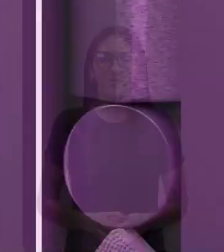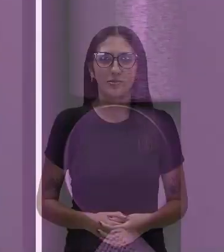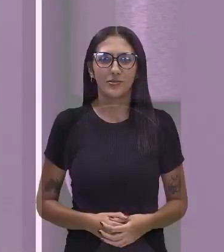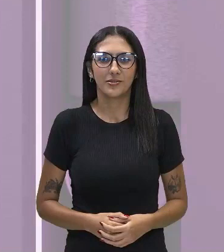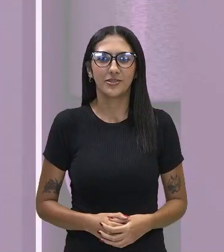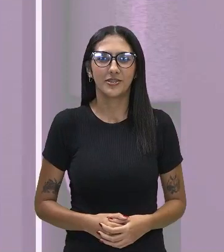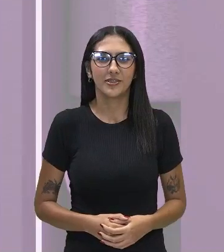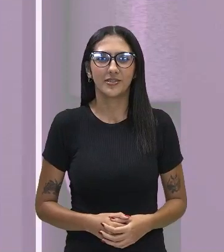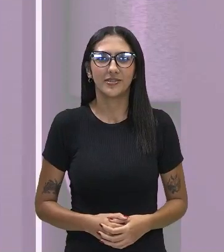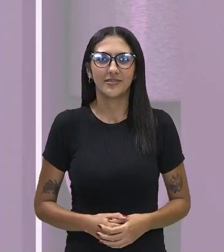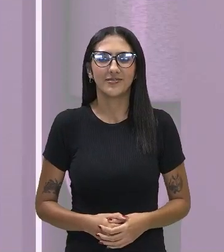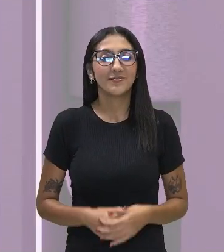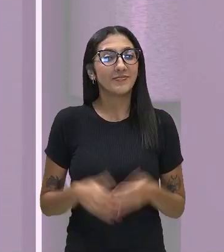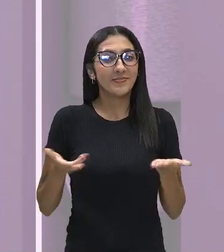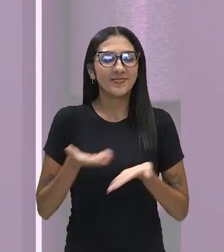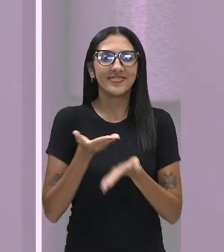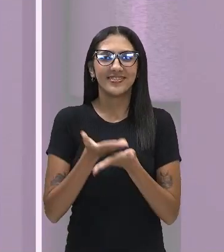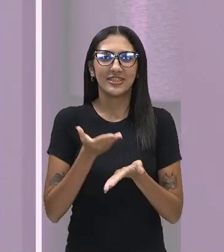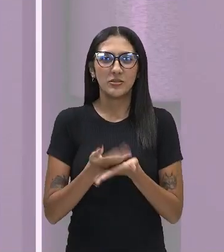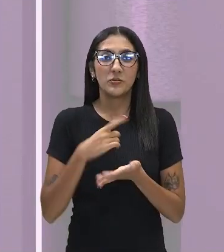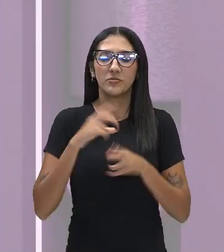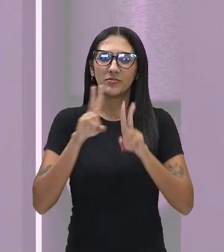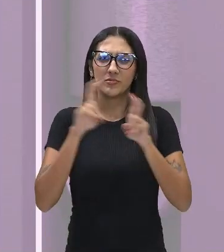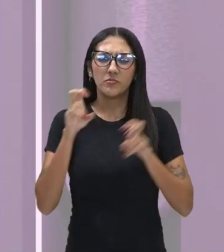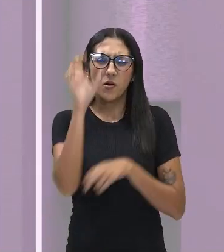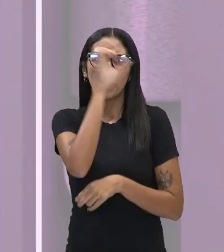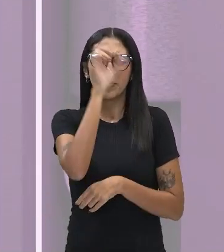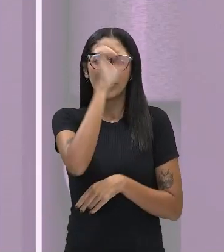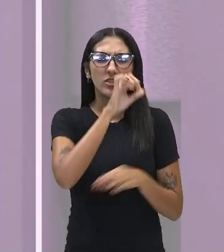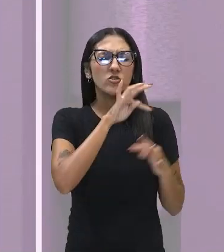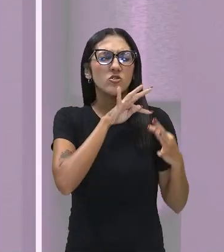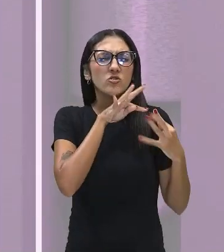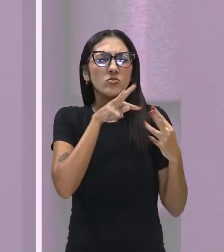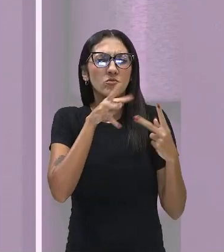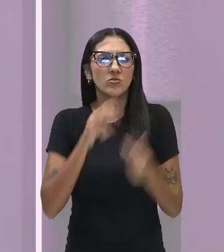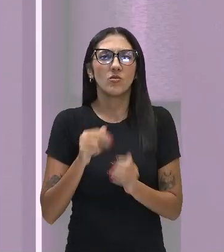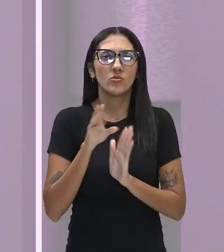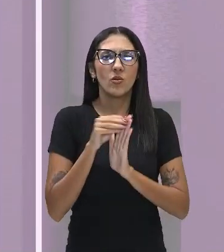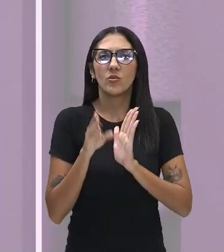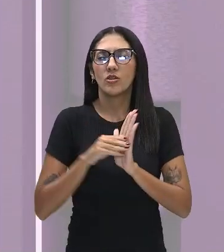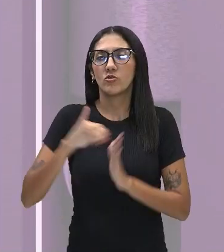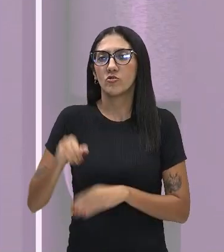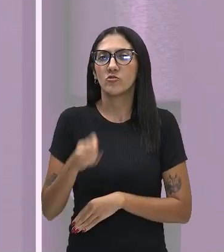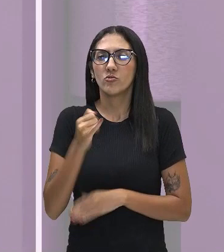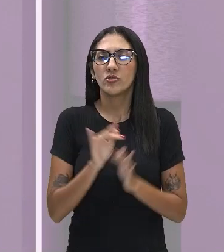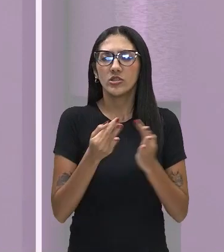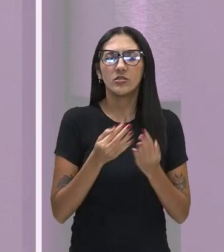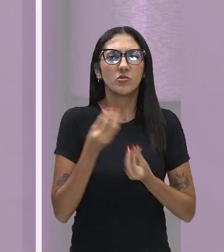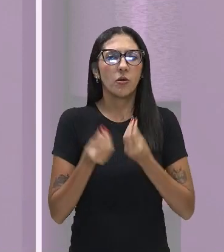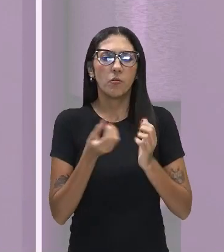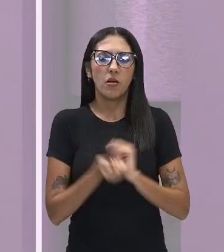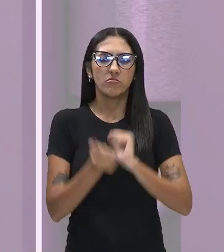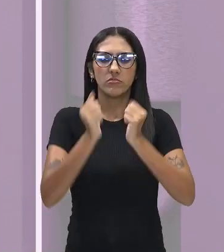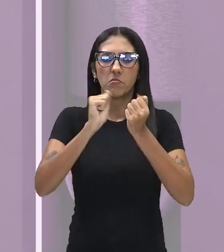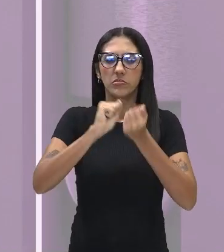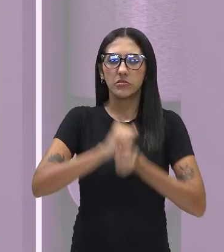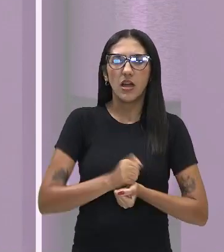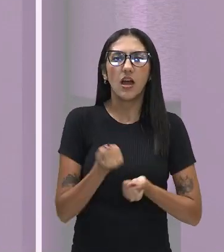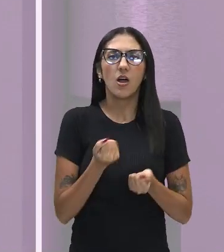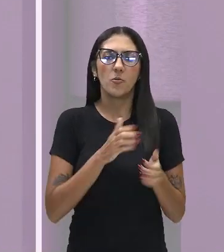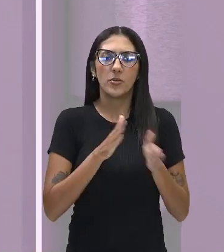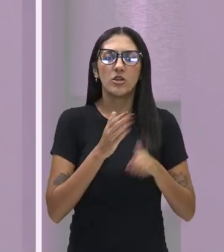E na nossa aula, nós vamos aprender tudo sobre juros simples, né? Ali como converter a taxa, como converter o